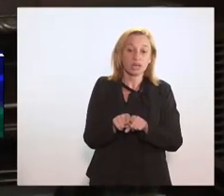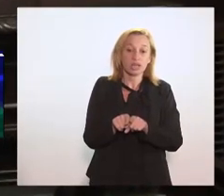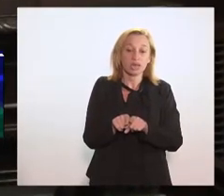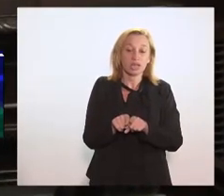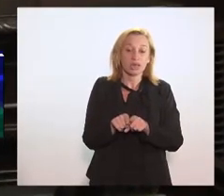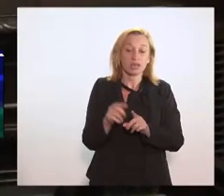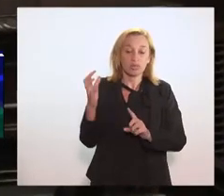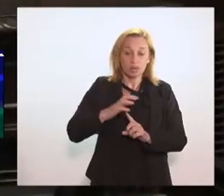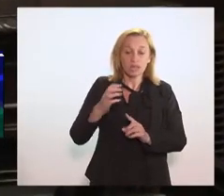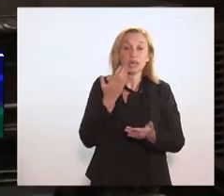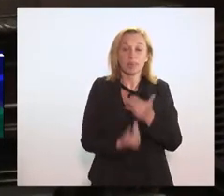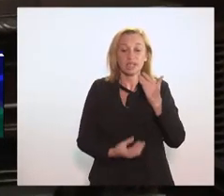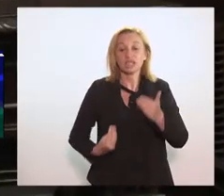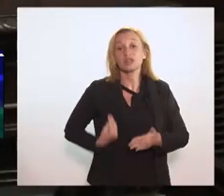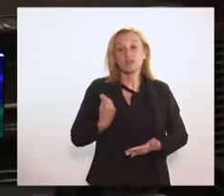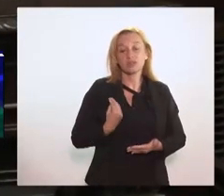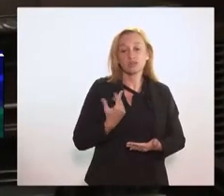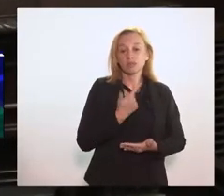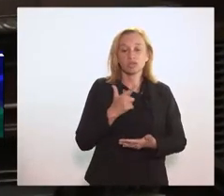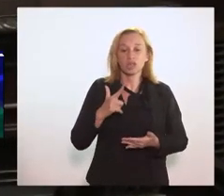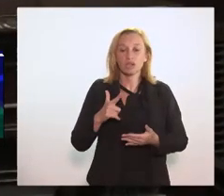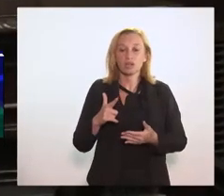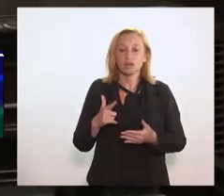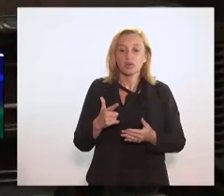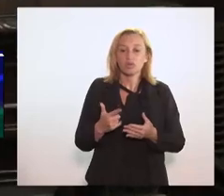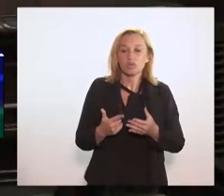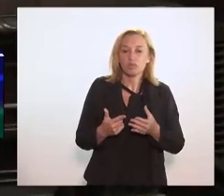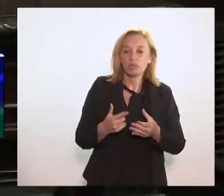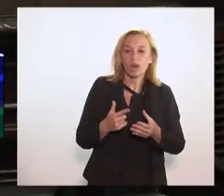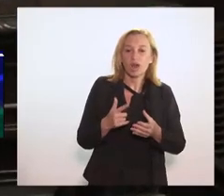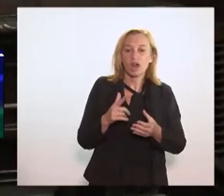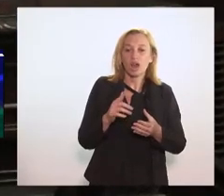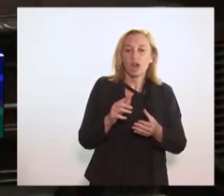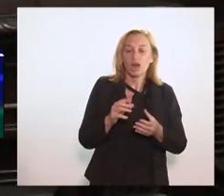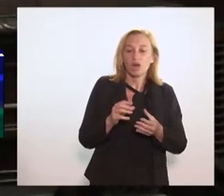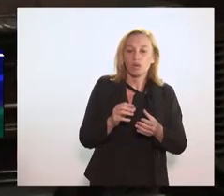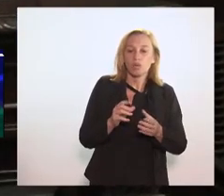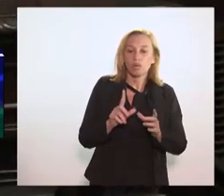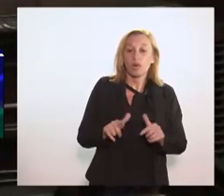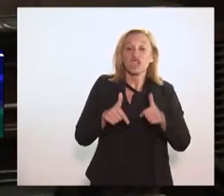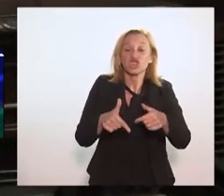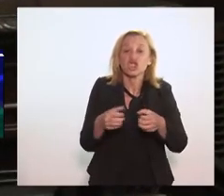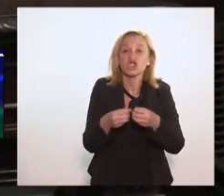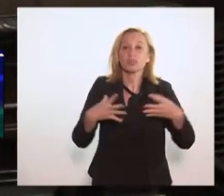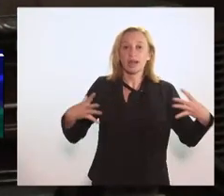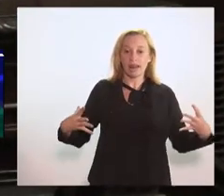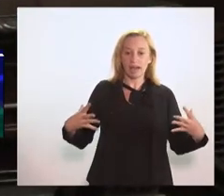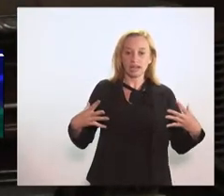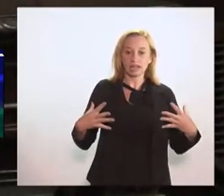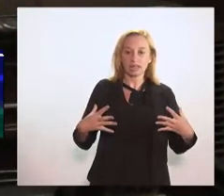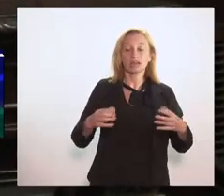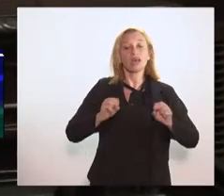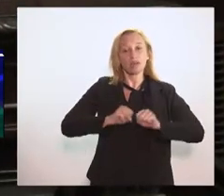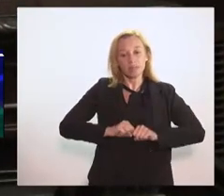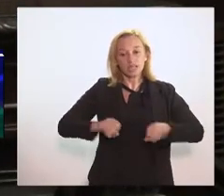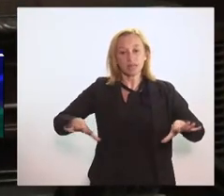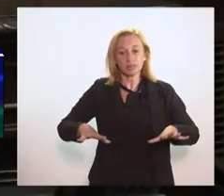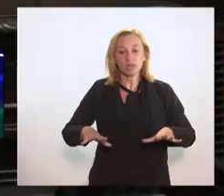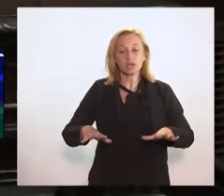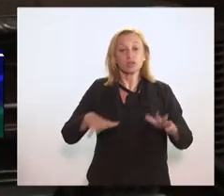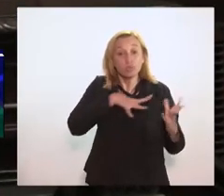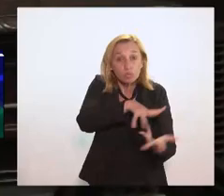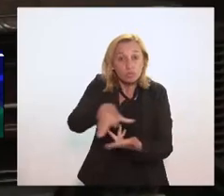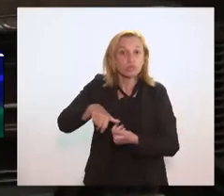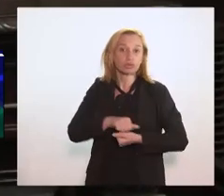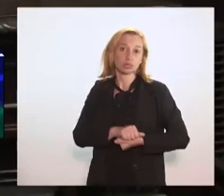Então, quero dizer que não há fórmula mágica. É uma pandemia inédita para a nossa geração no mundo. Então,